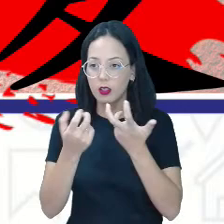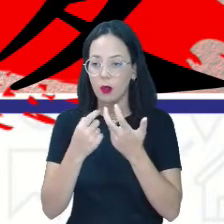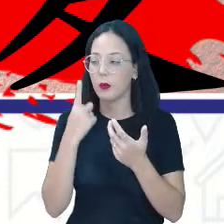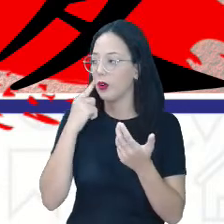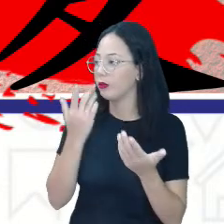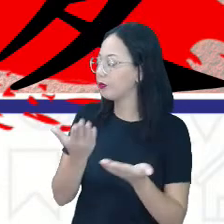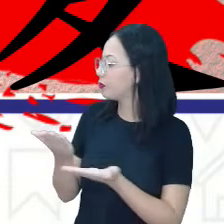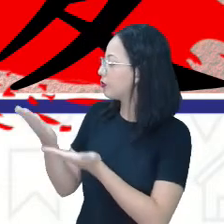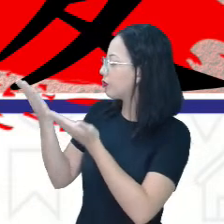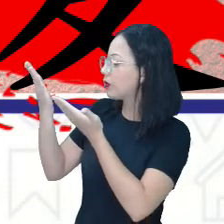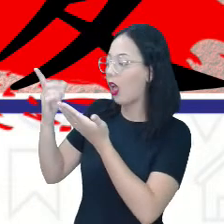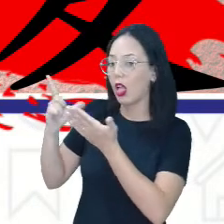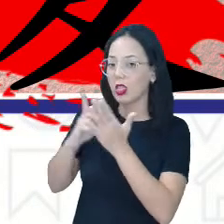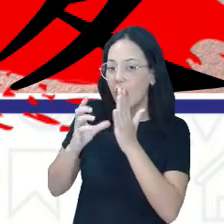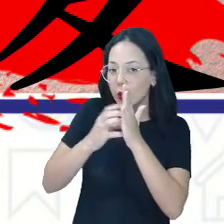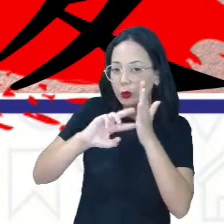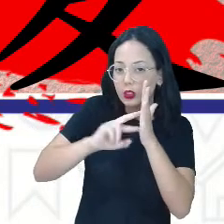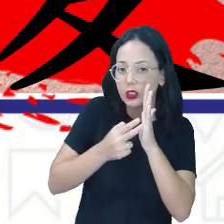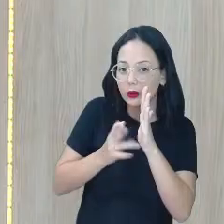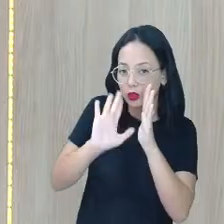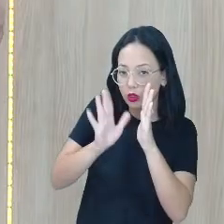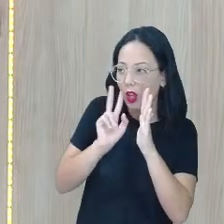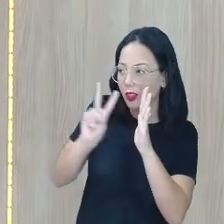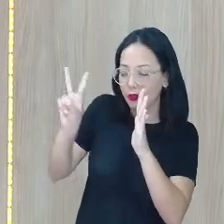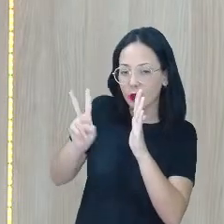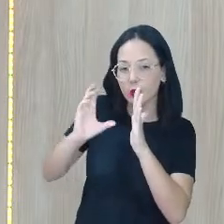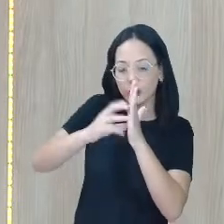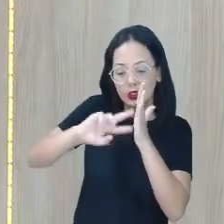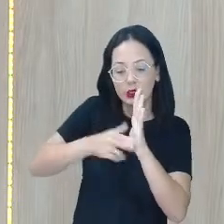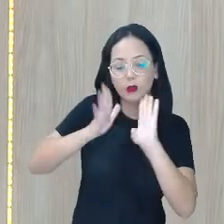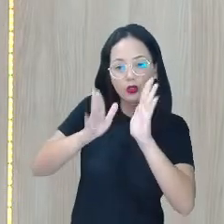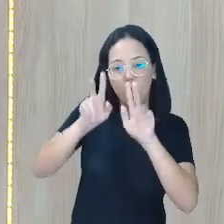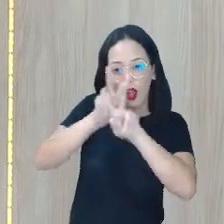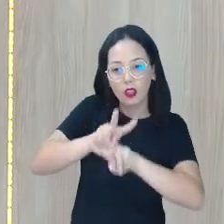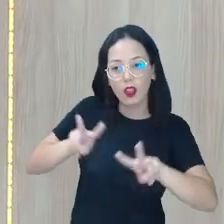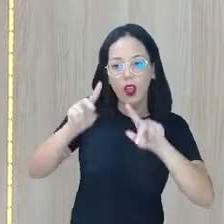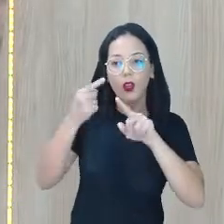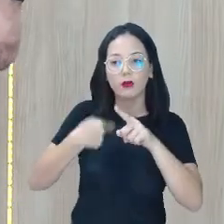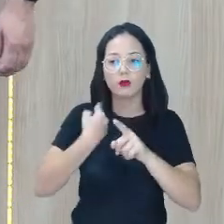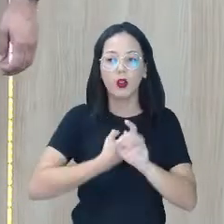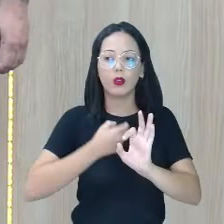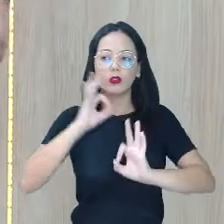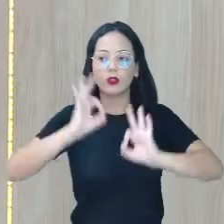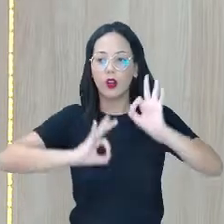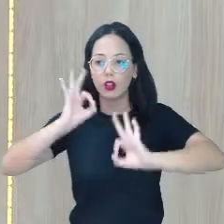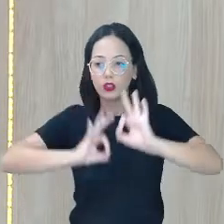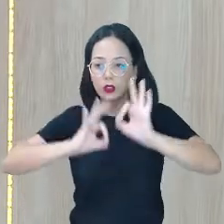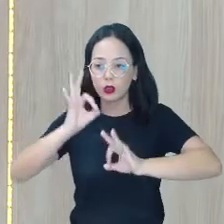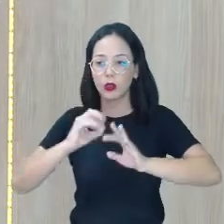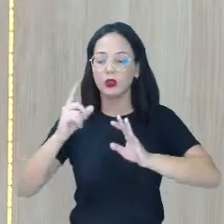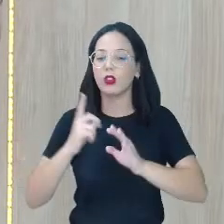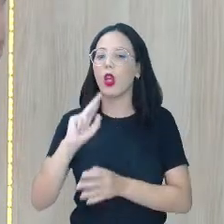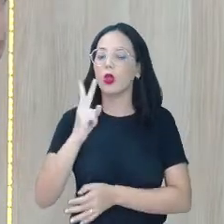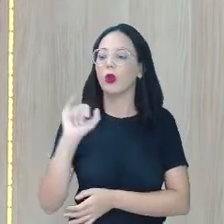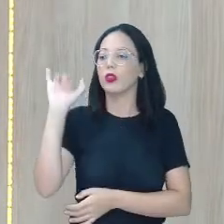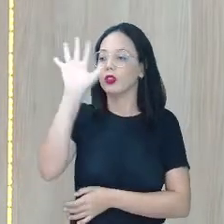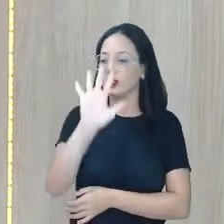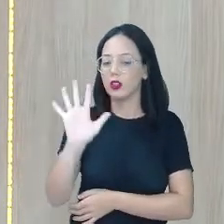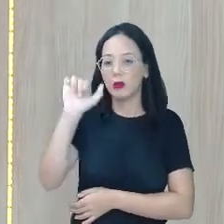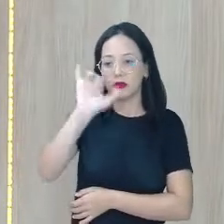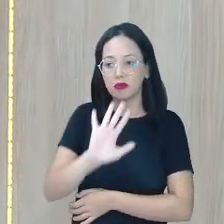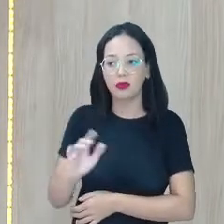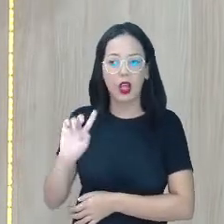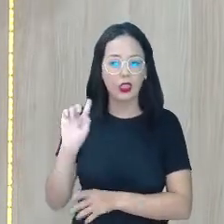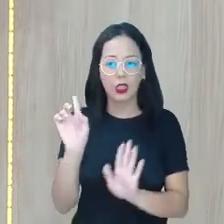esses símbolos, certo? Que a gente colocou aqui, né, a gente colocou 2 símbolos. Não